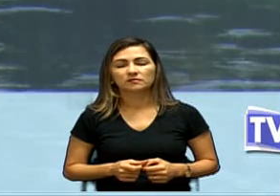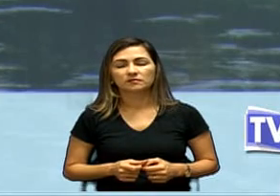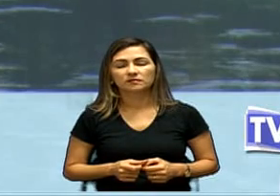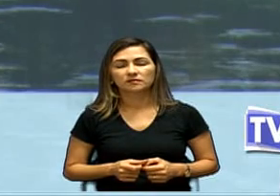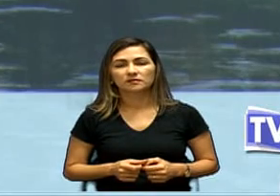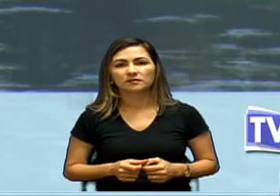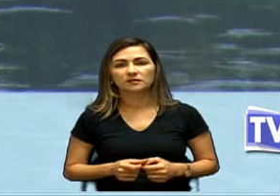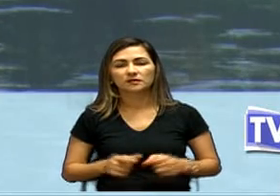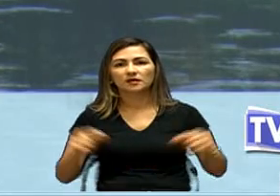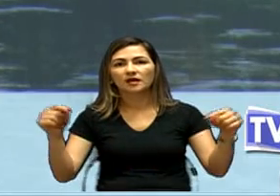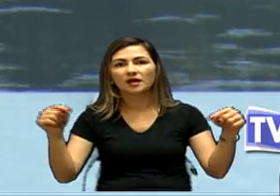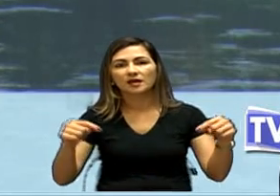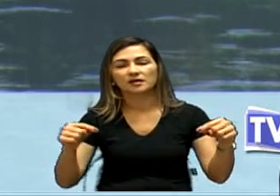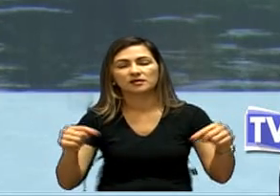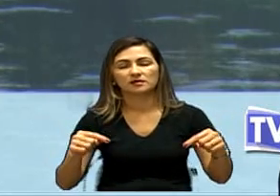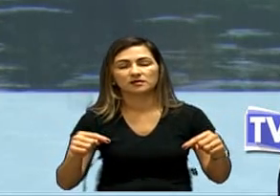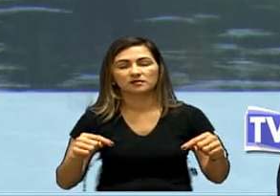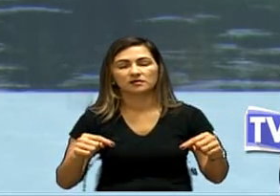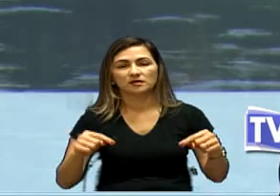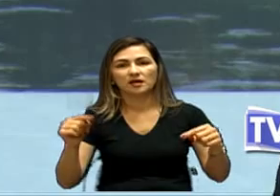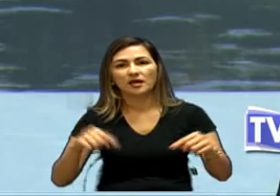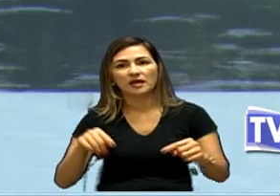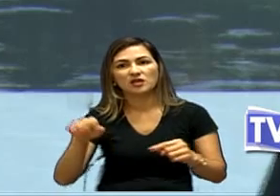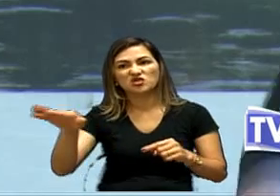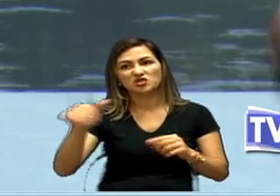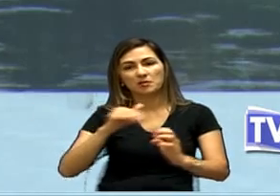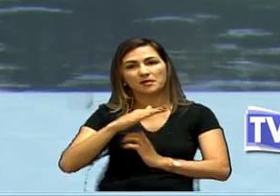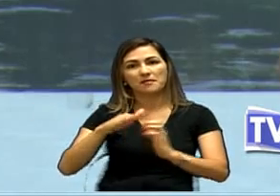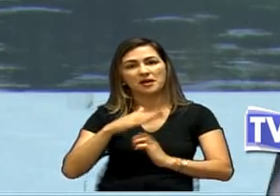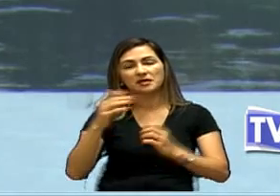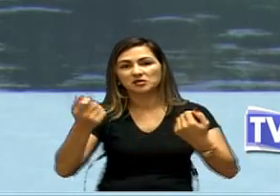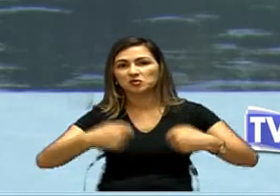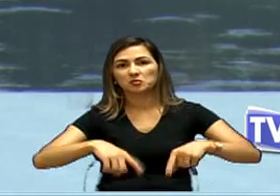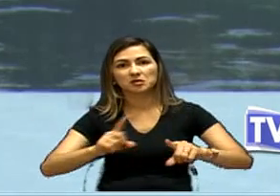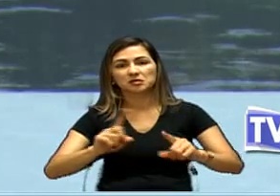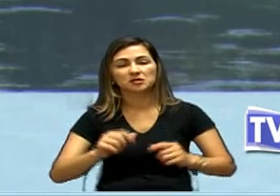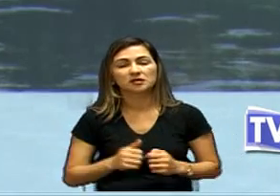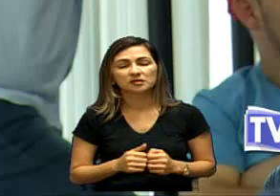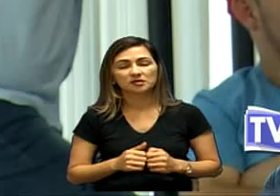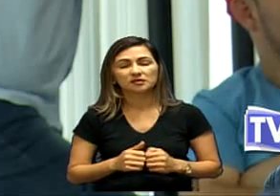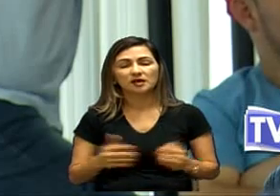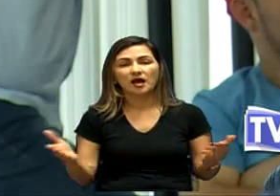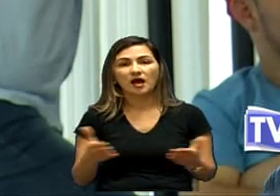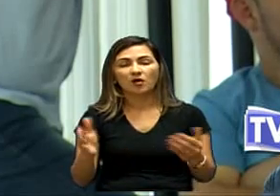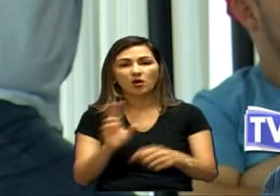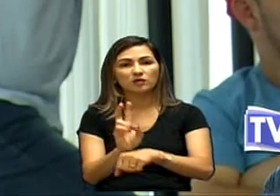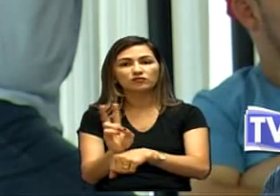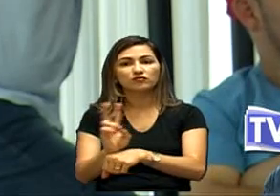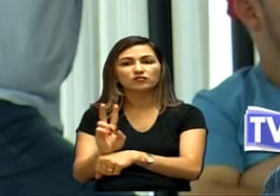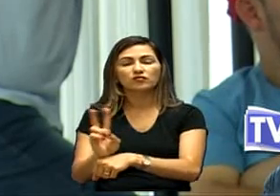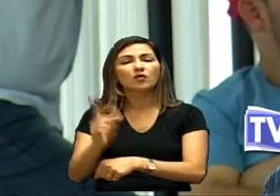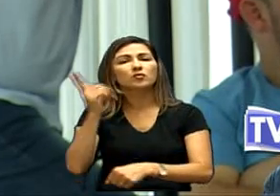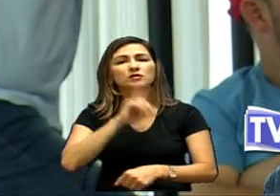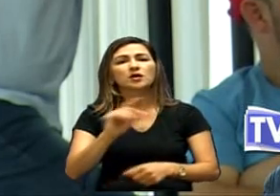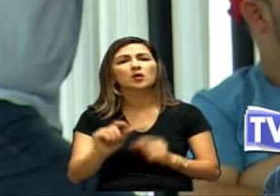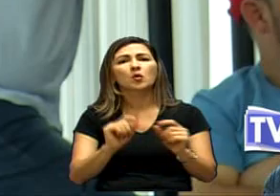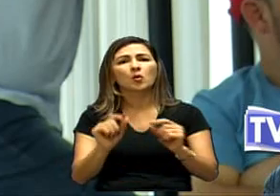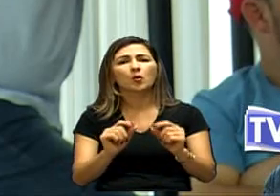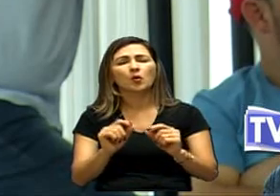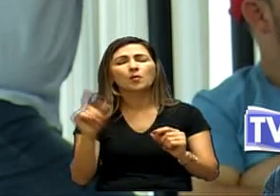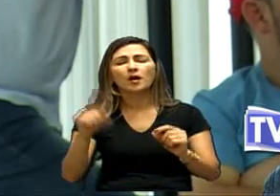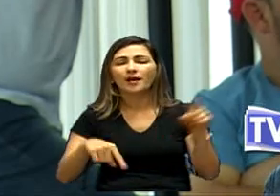equipamento, então não fica nem terceirizado pelo prefeitura. Prefeitura consegue fazer o monitoramento direto com a guarda municipal. E daí que tem a manutenção, né? Porque